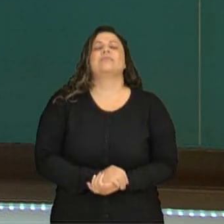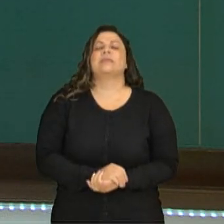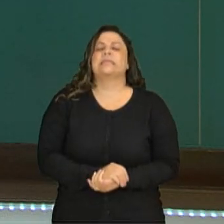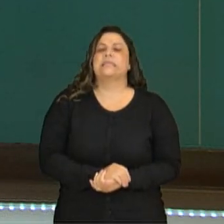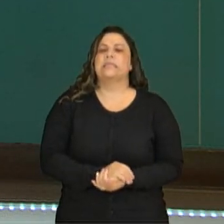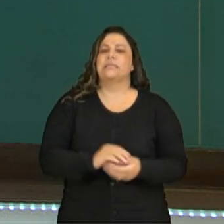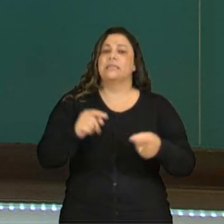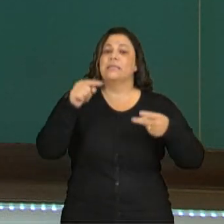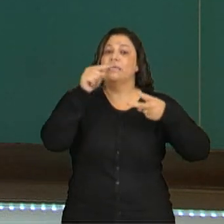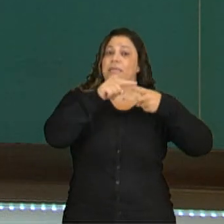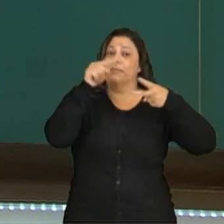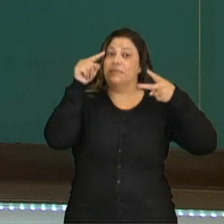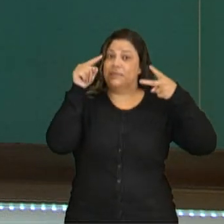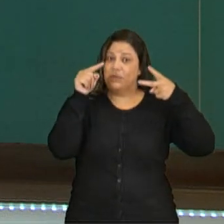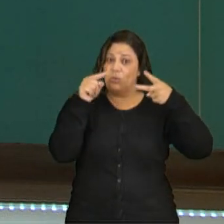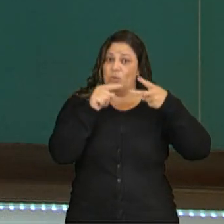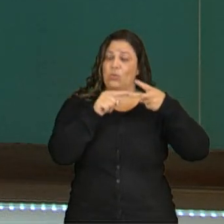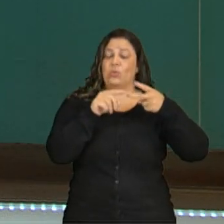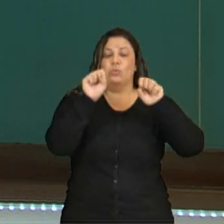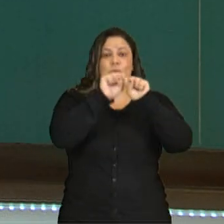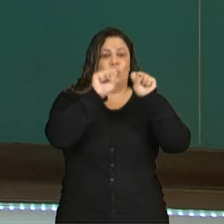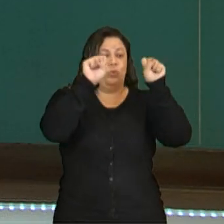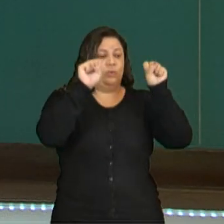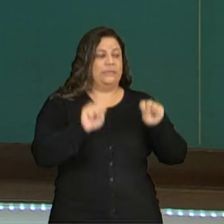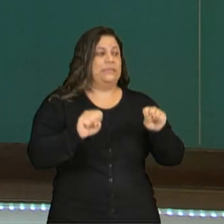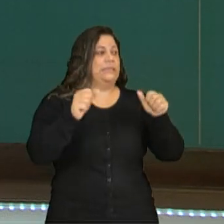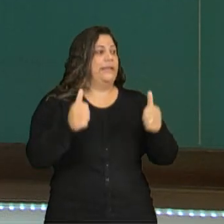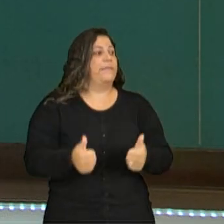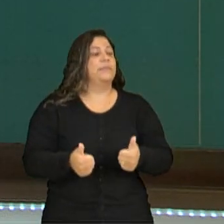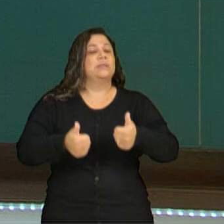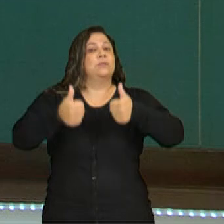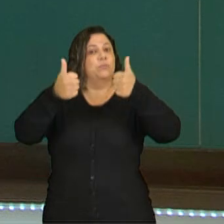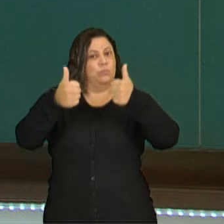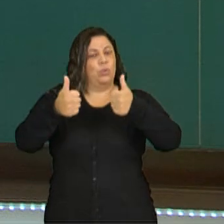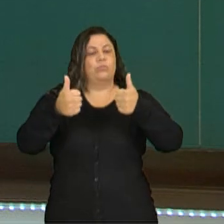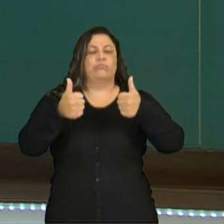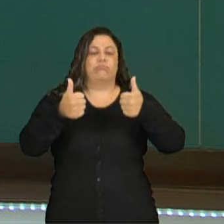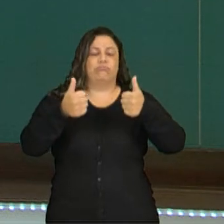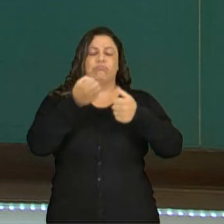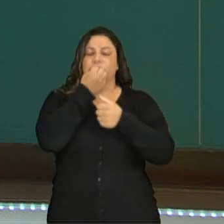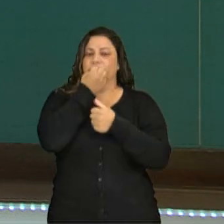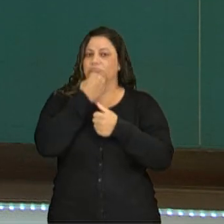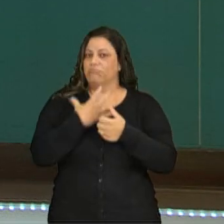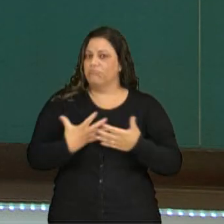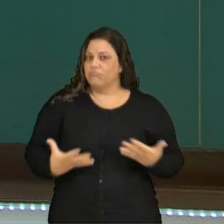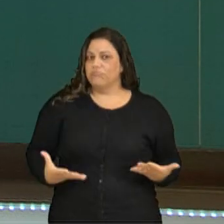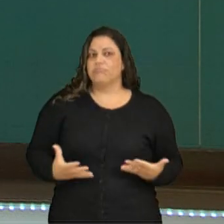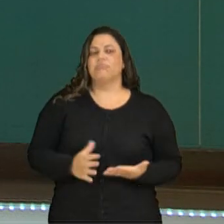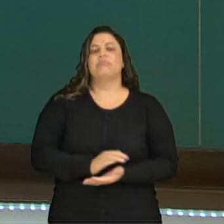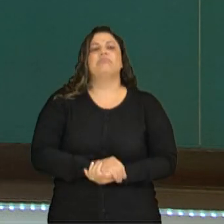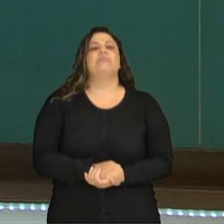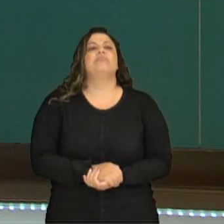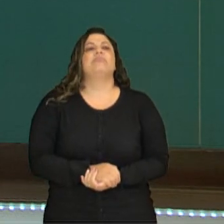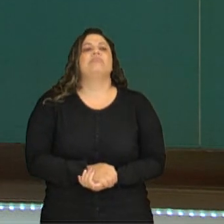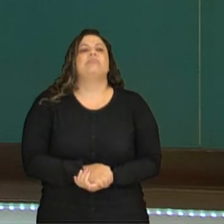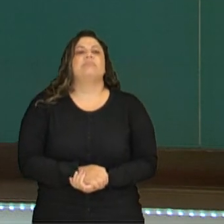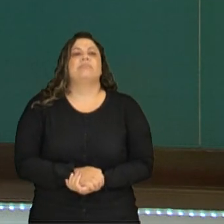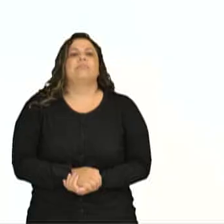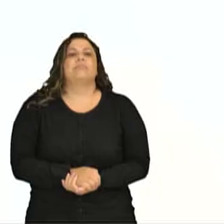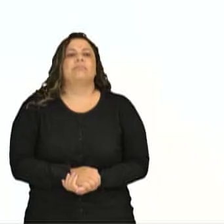São dois sistemas operacionais bons e que funcionam bem na maioria dos smartphones.